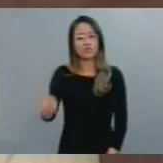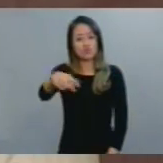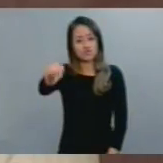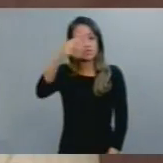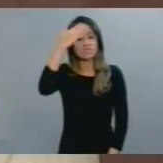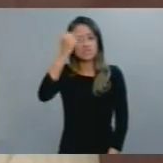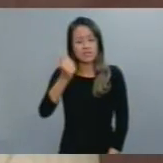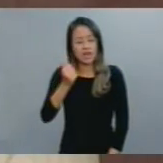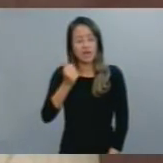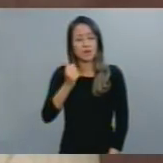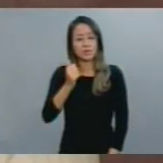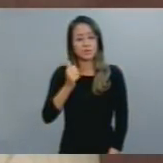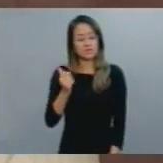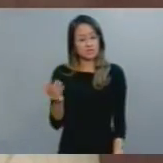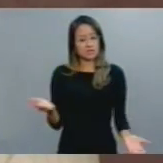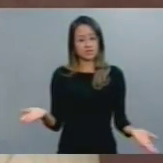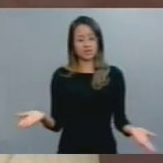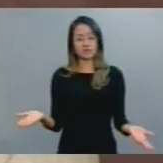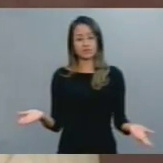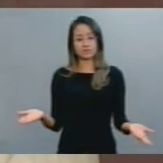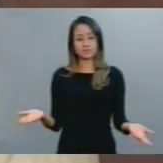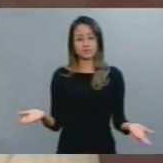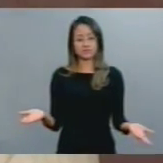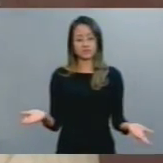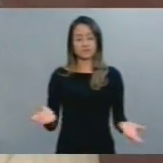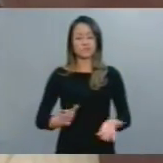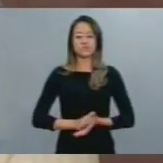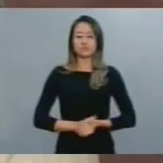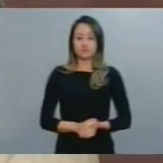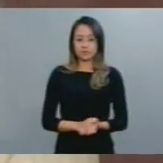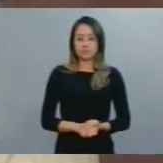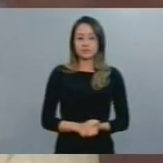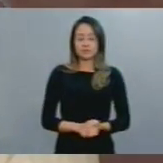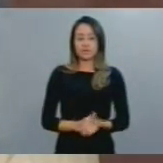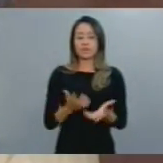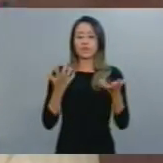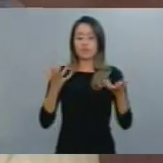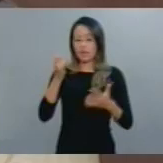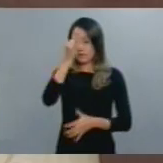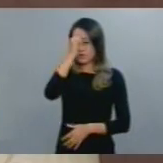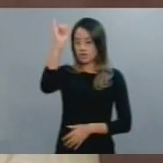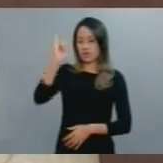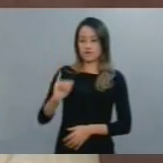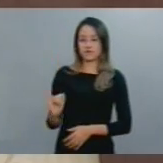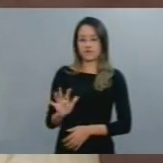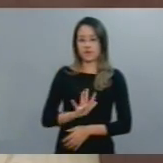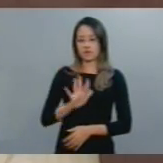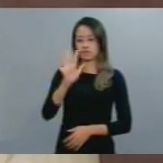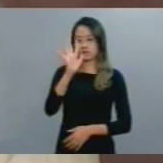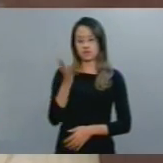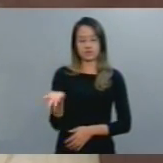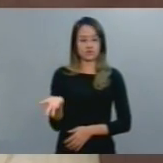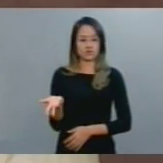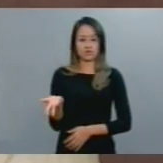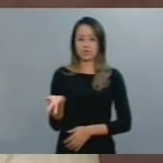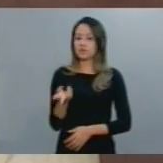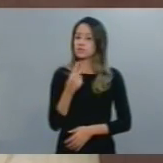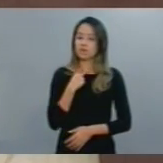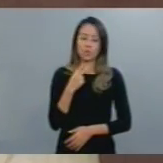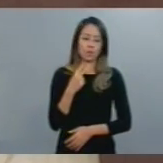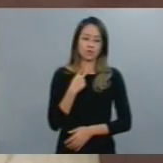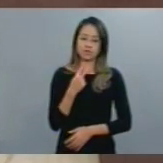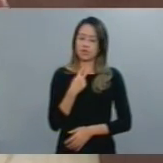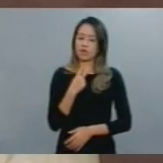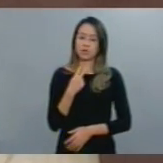dizendo. Portanto, agora, em nome do combate à inflação, você não pode tomar medidas mais